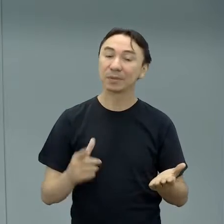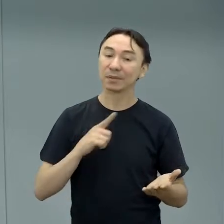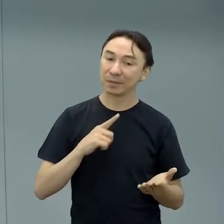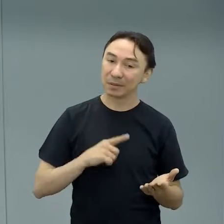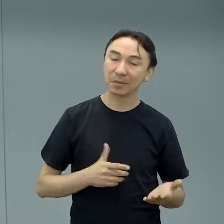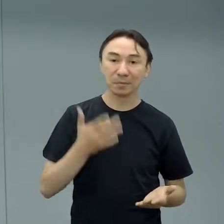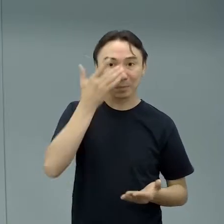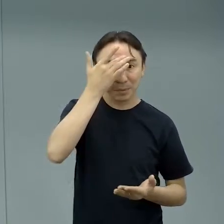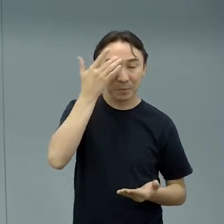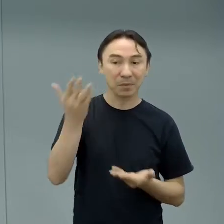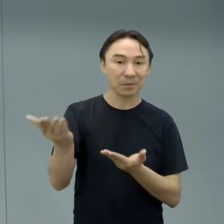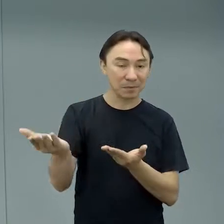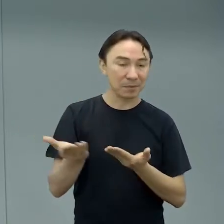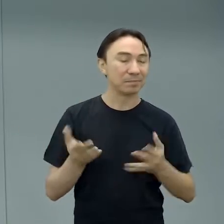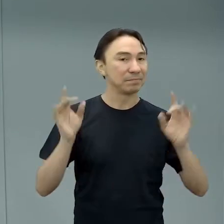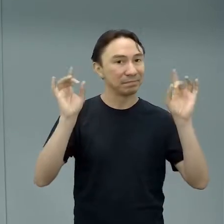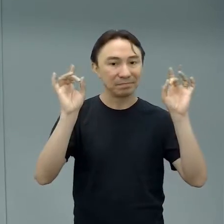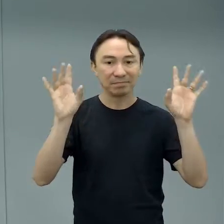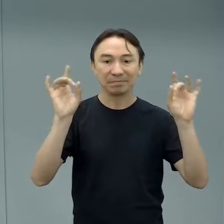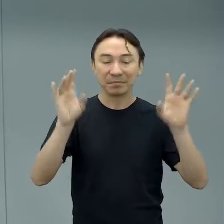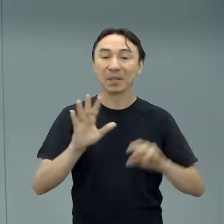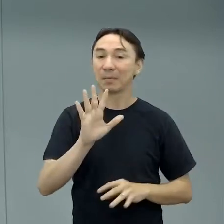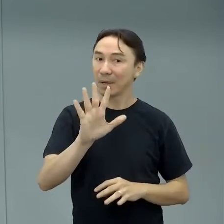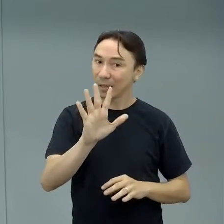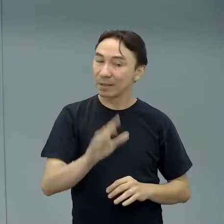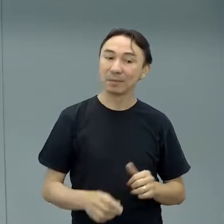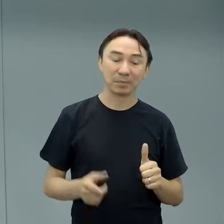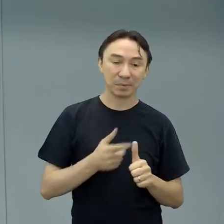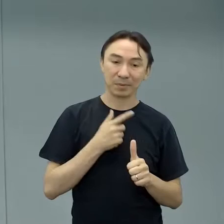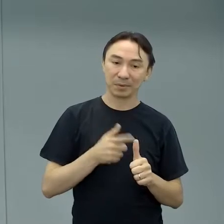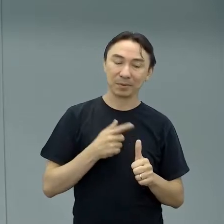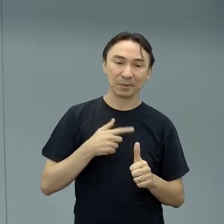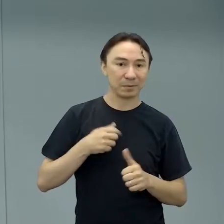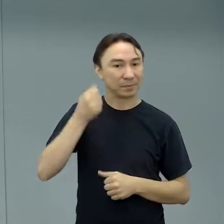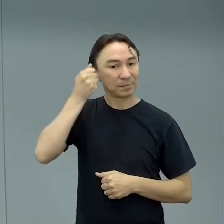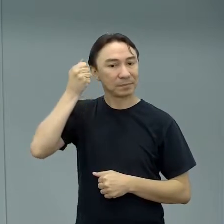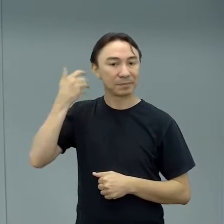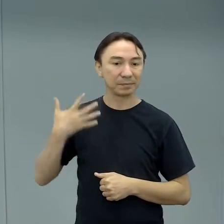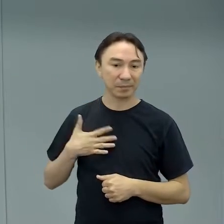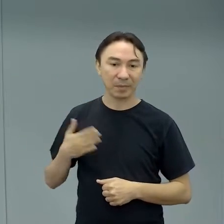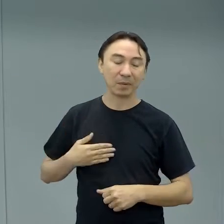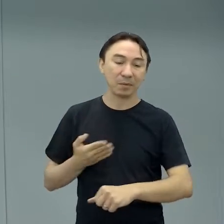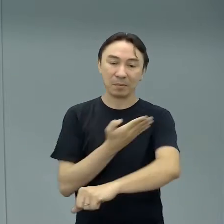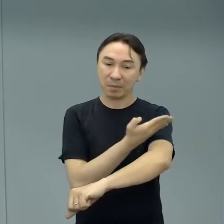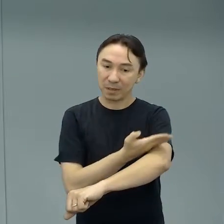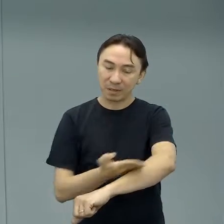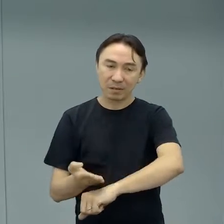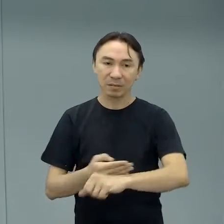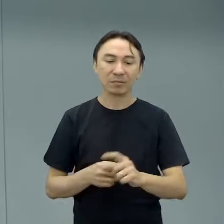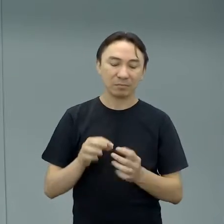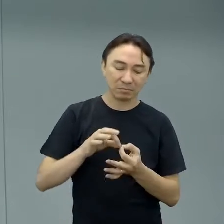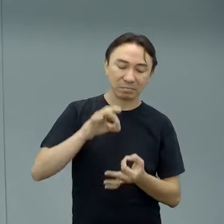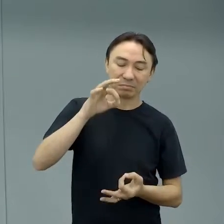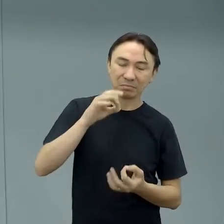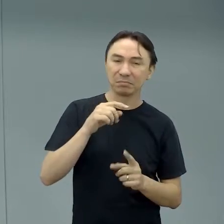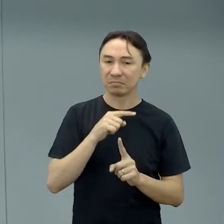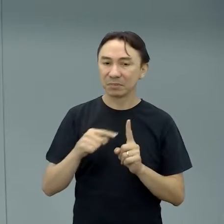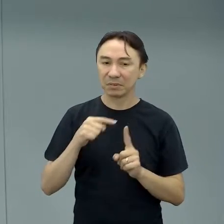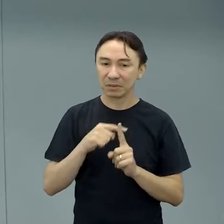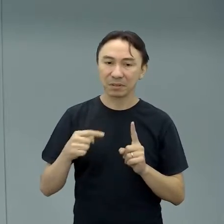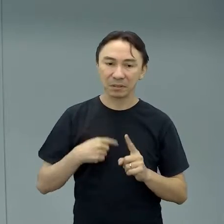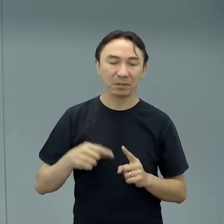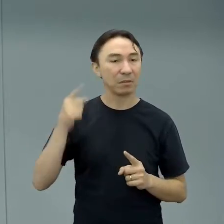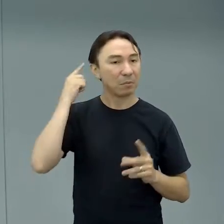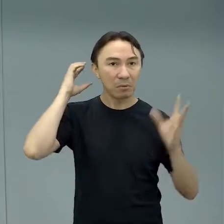mas antes de passar para a convidada, eu vou fazer a minha descrição. Eu sou branca, estatura mediana, estou de